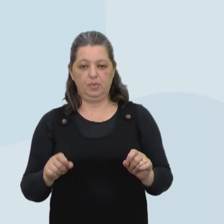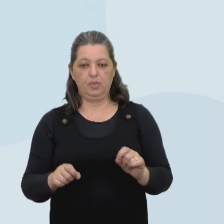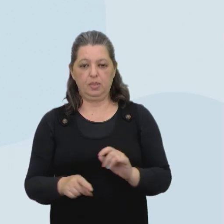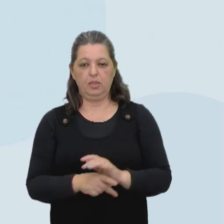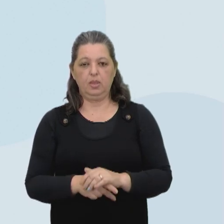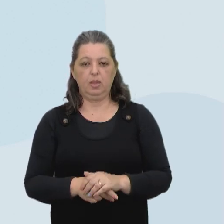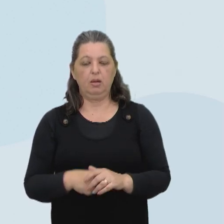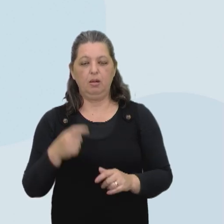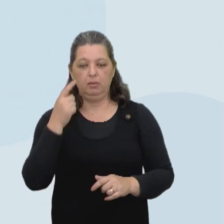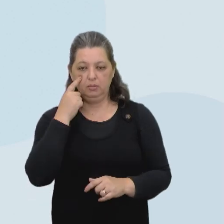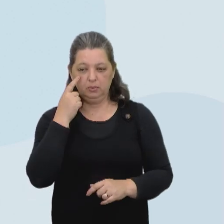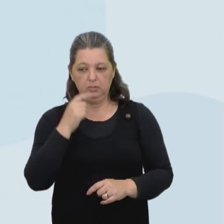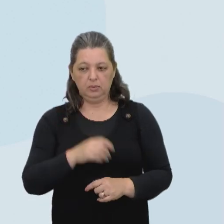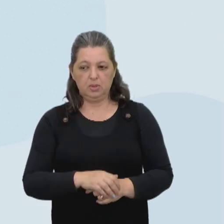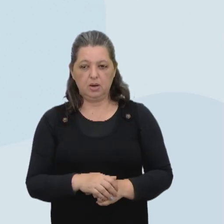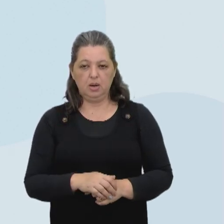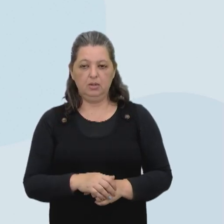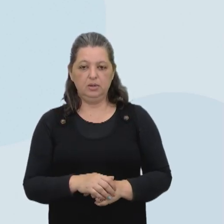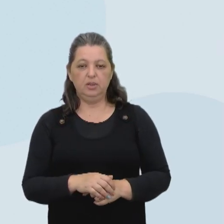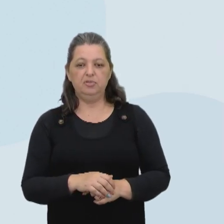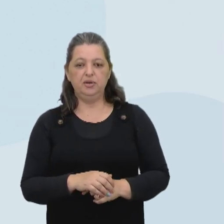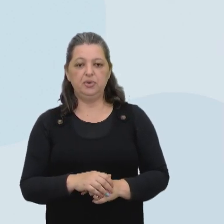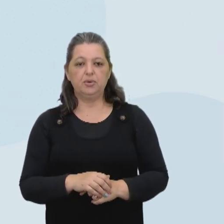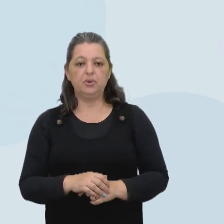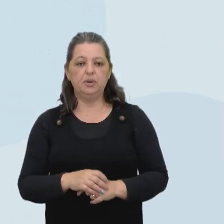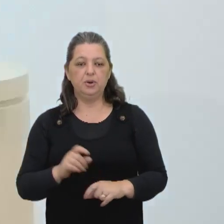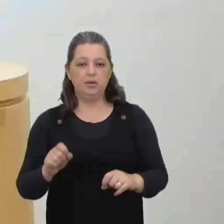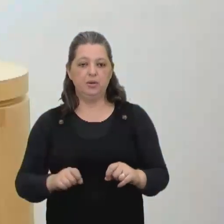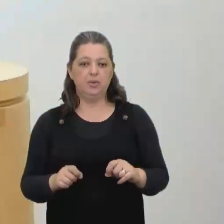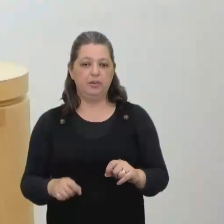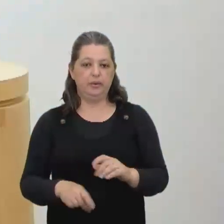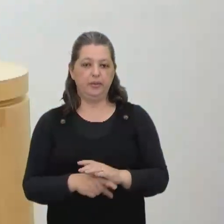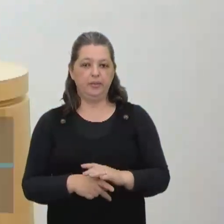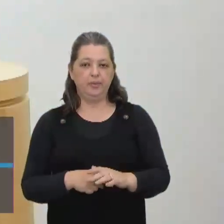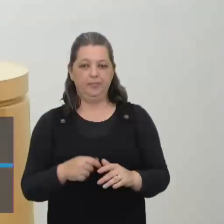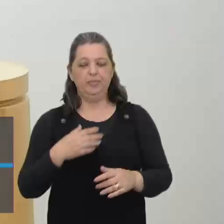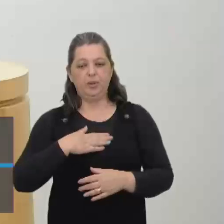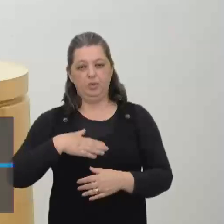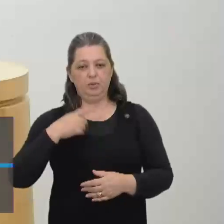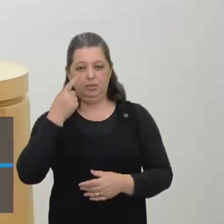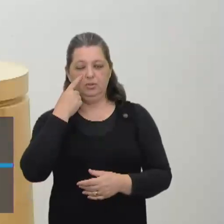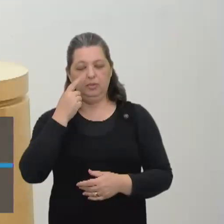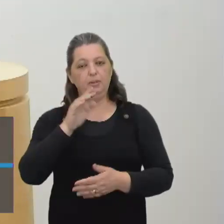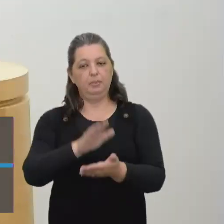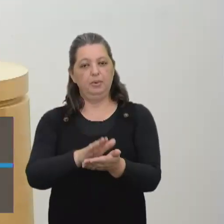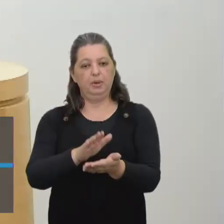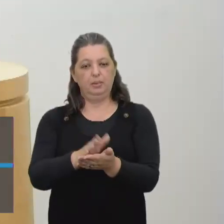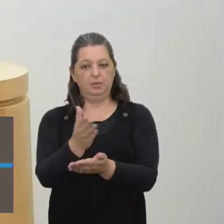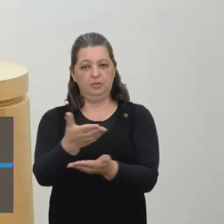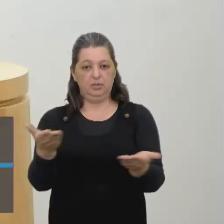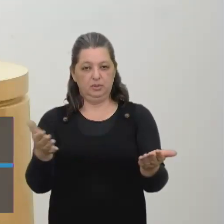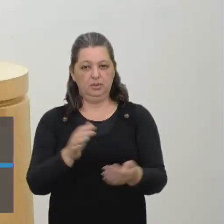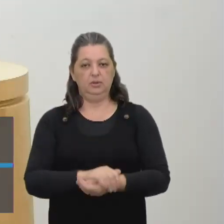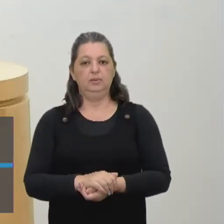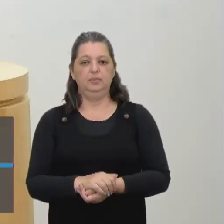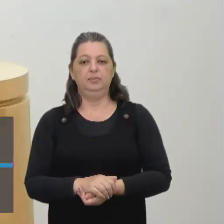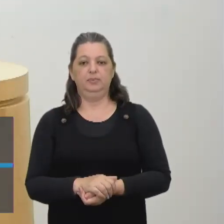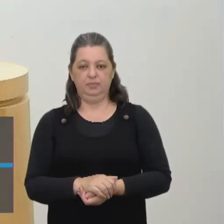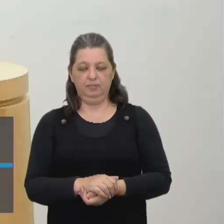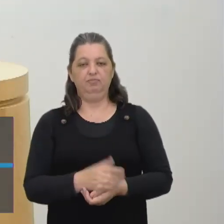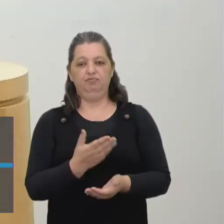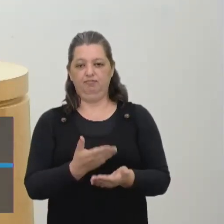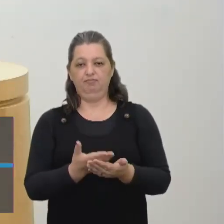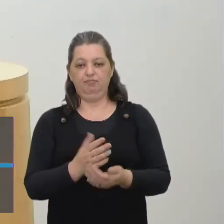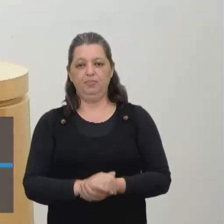1.473,6 metros. Que é a alternativa A. Muito bom, gostei de ver. Parabéns, está acompanhando direitinho a aula, isso